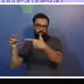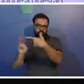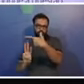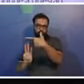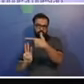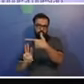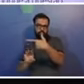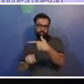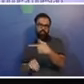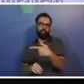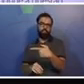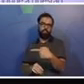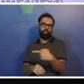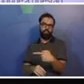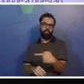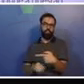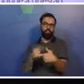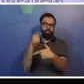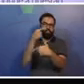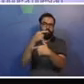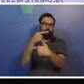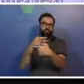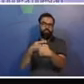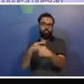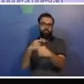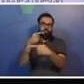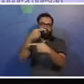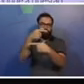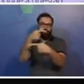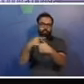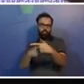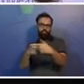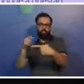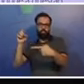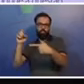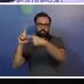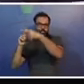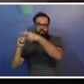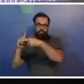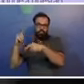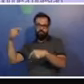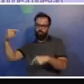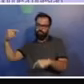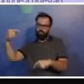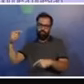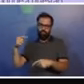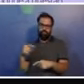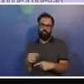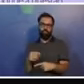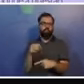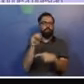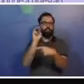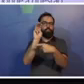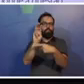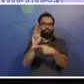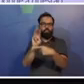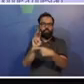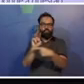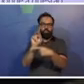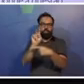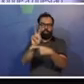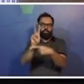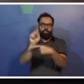3, 7. Ok? Achamos que o número pensado é menos